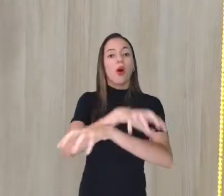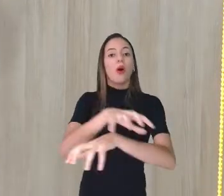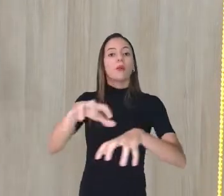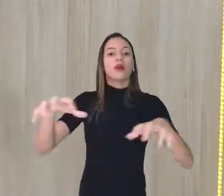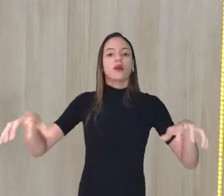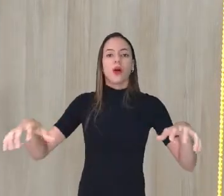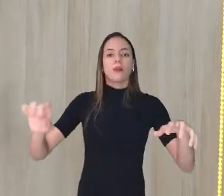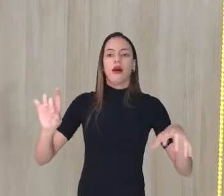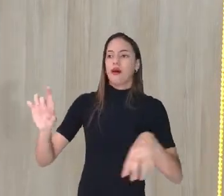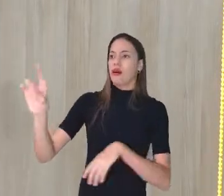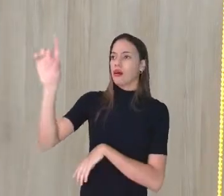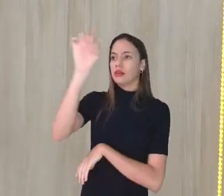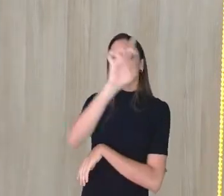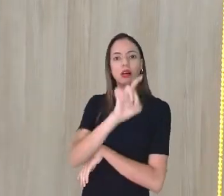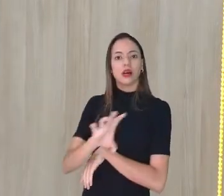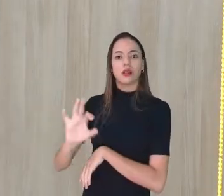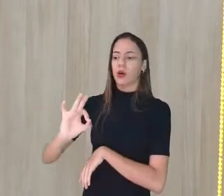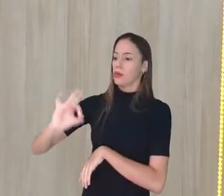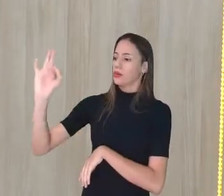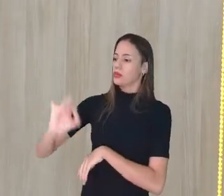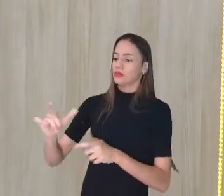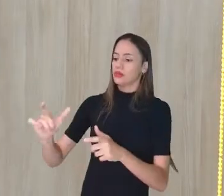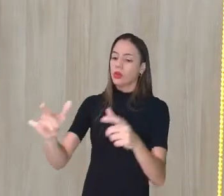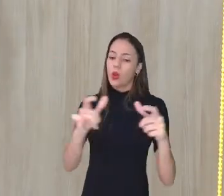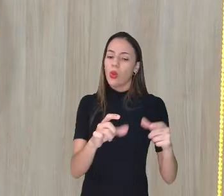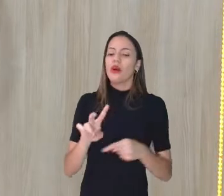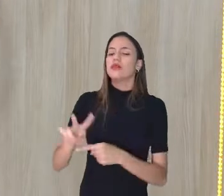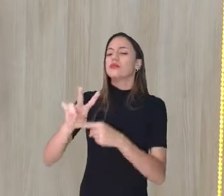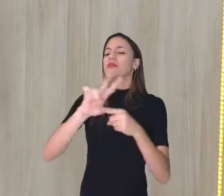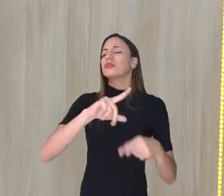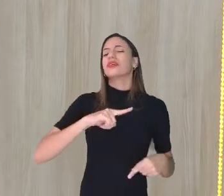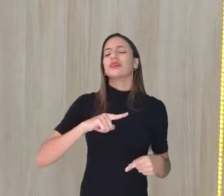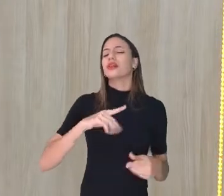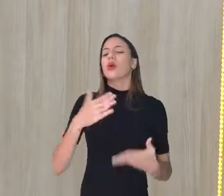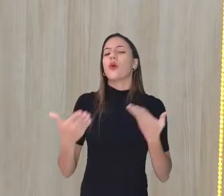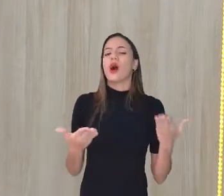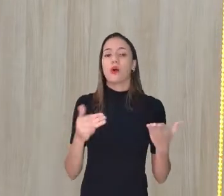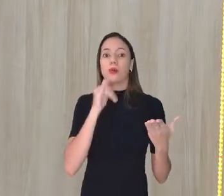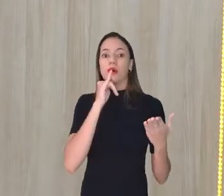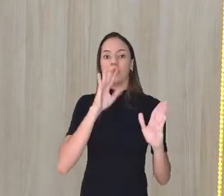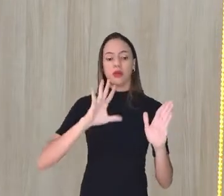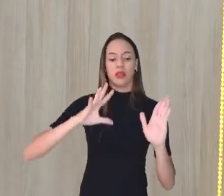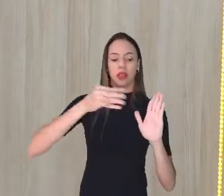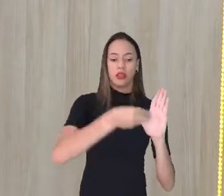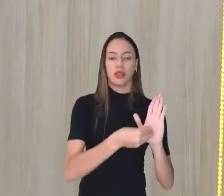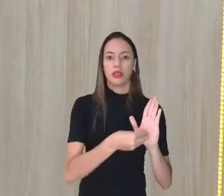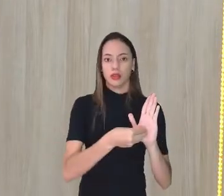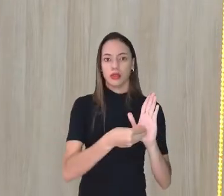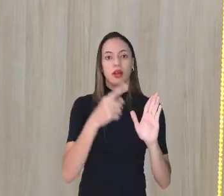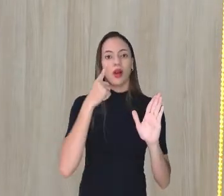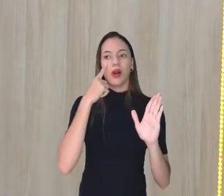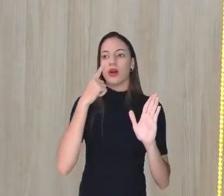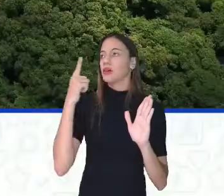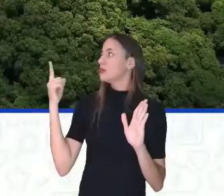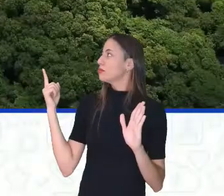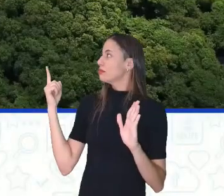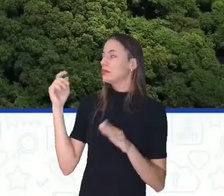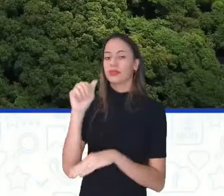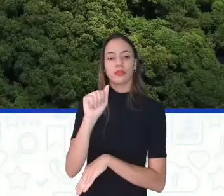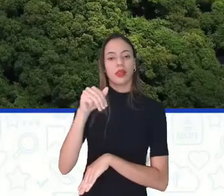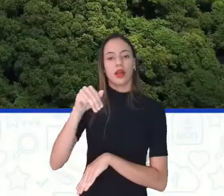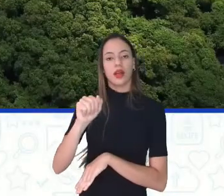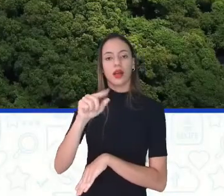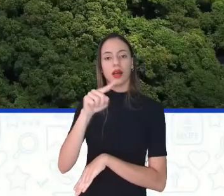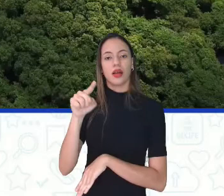a porcentagem de unidades de conservação que a gente tem. Então, na nossa Amazônia, joga aí na tela, por